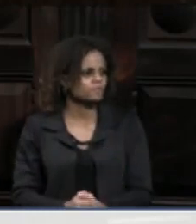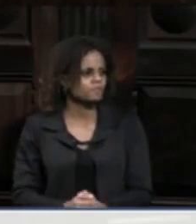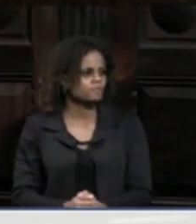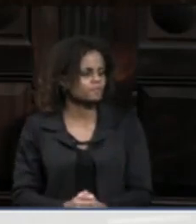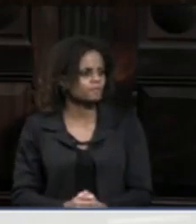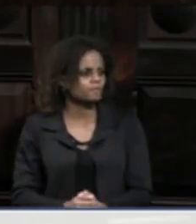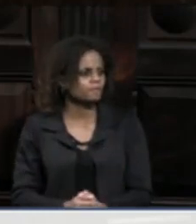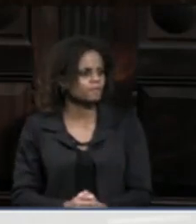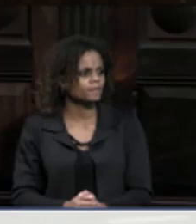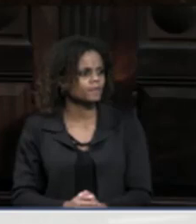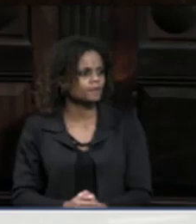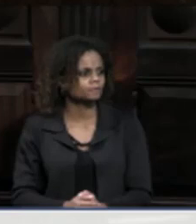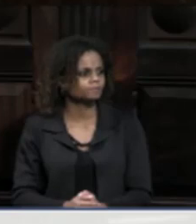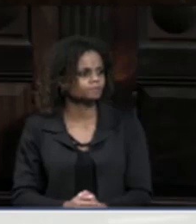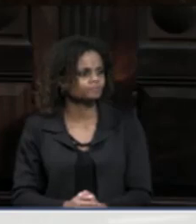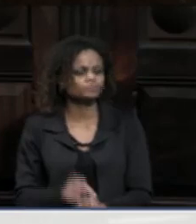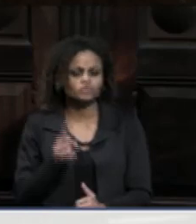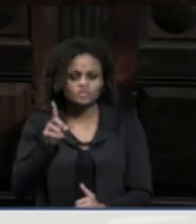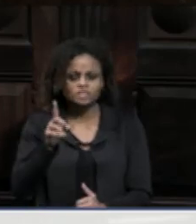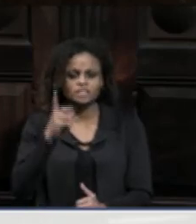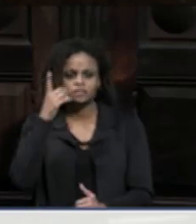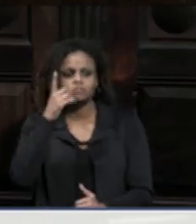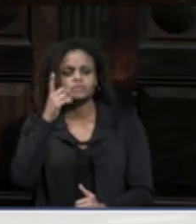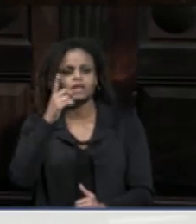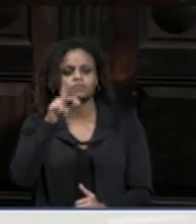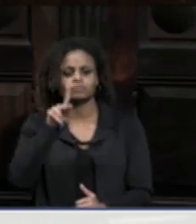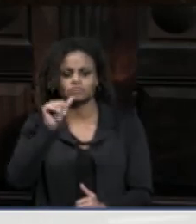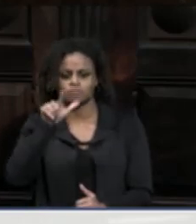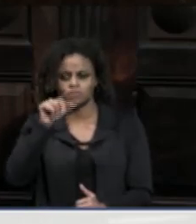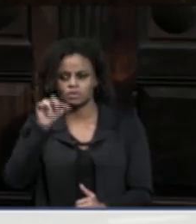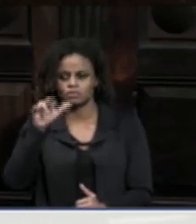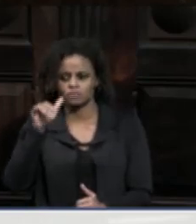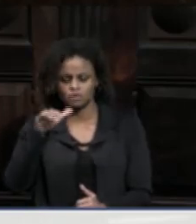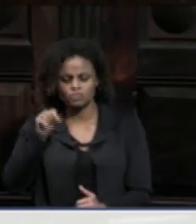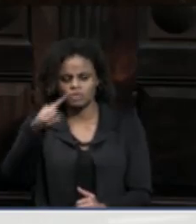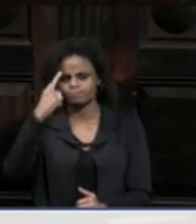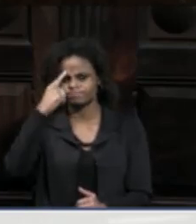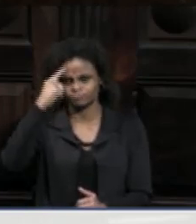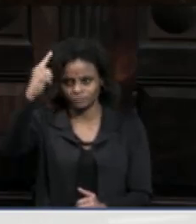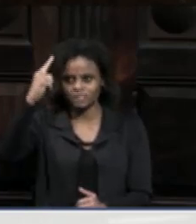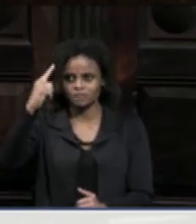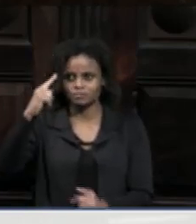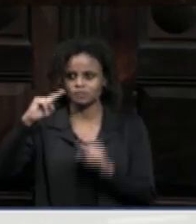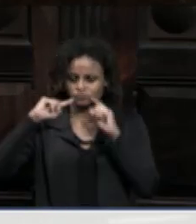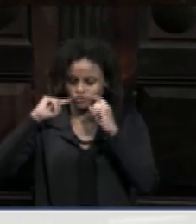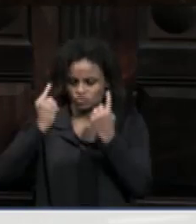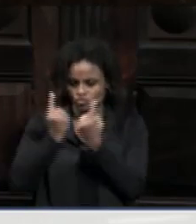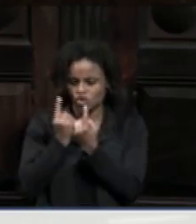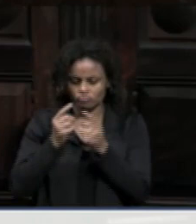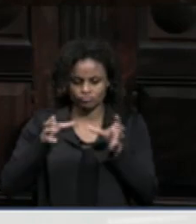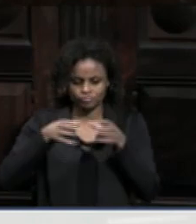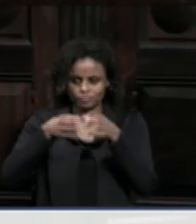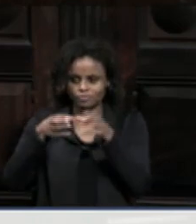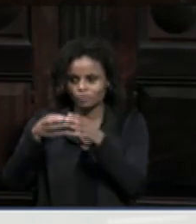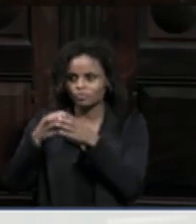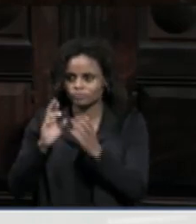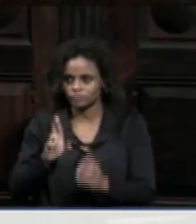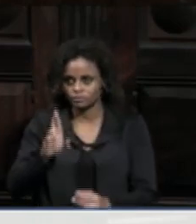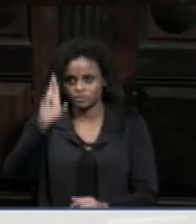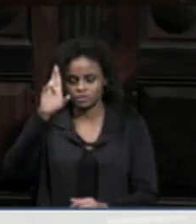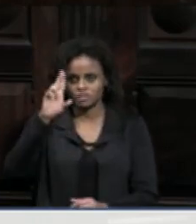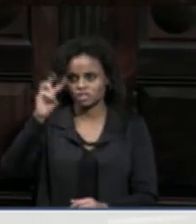Vossa Excelência há de lembrar da reunião do Colégio de Líderes